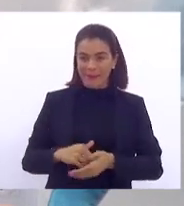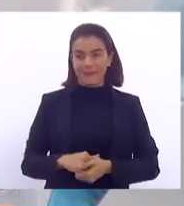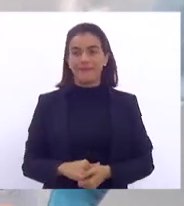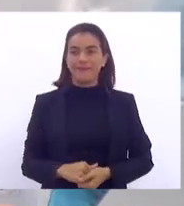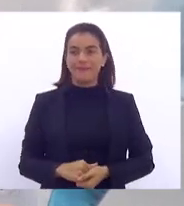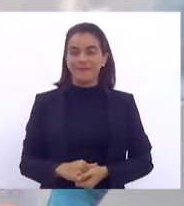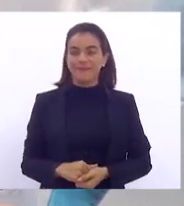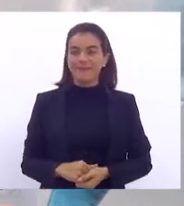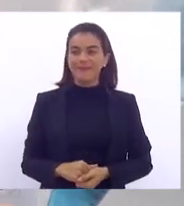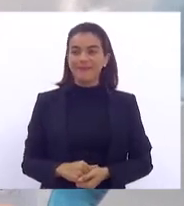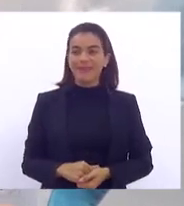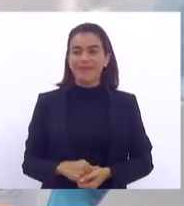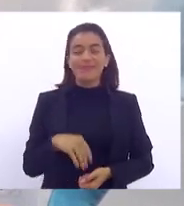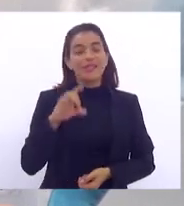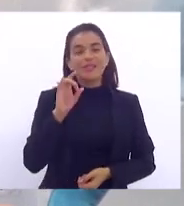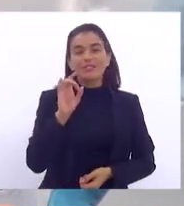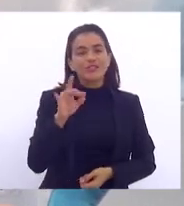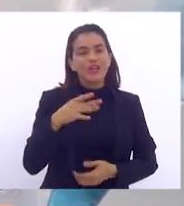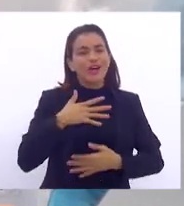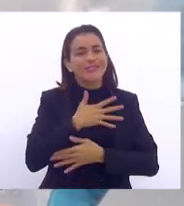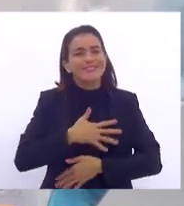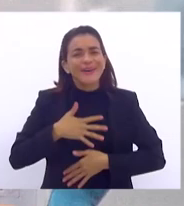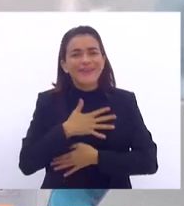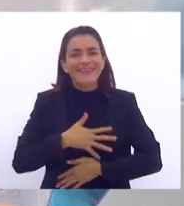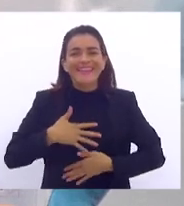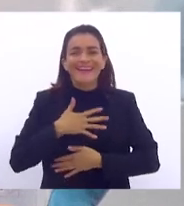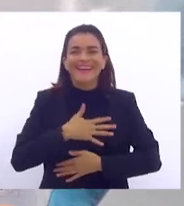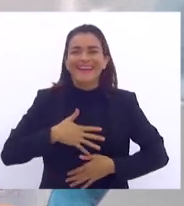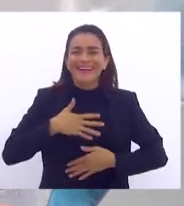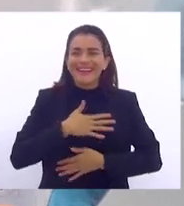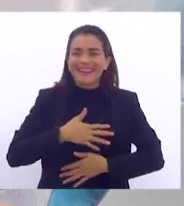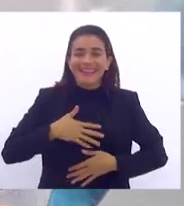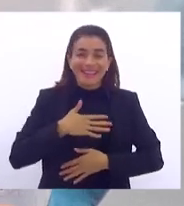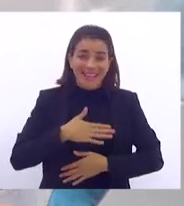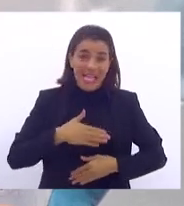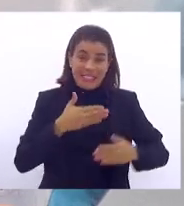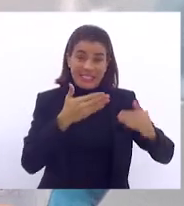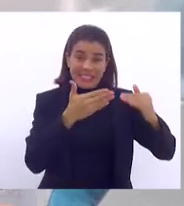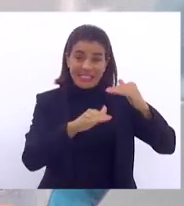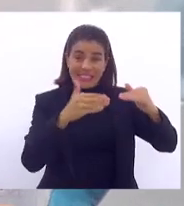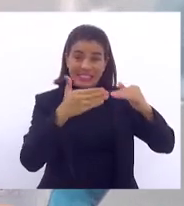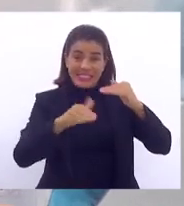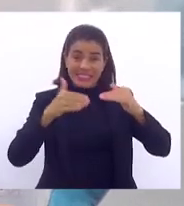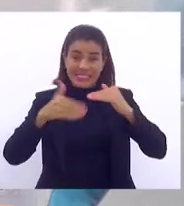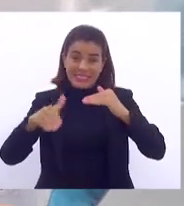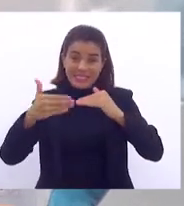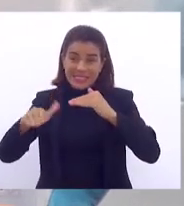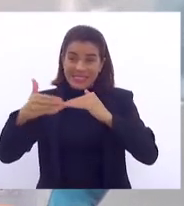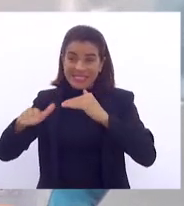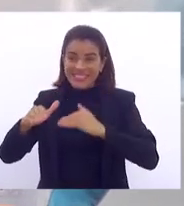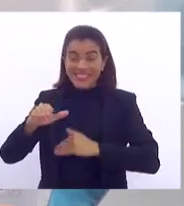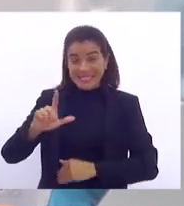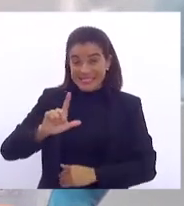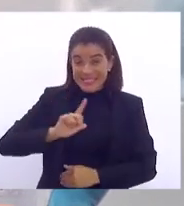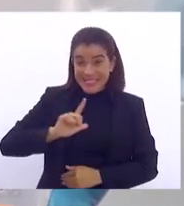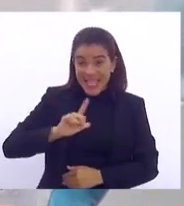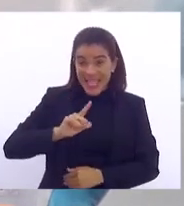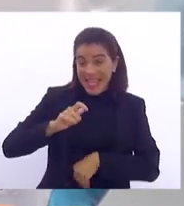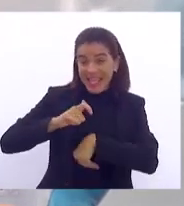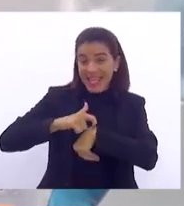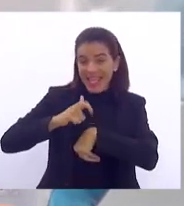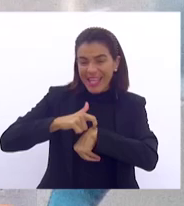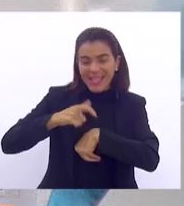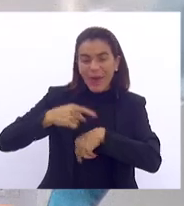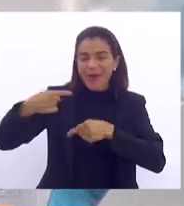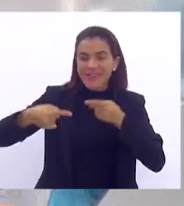mas eu queria só saudar essas divergências se houverem espaço é na hora do